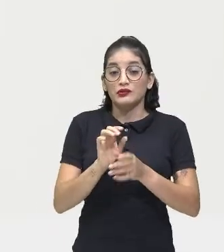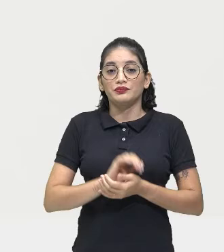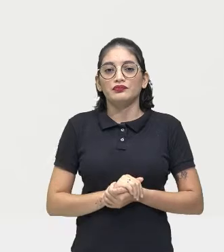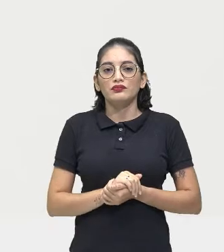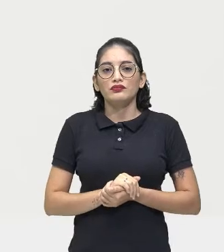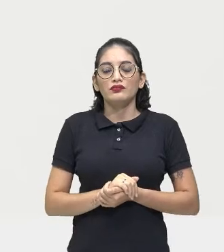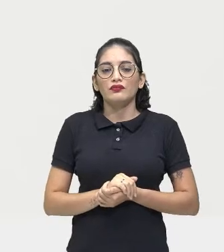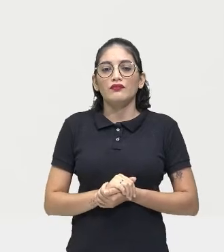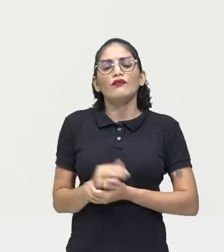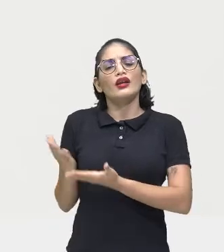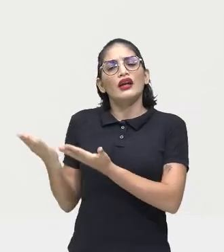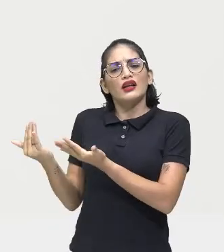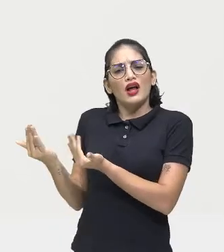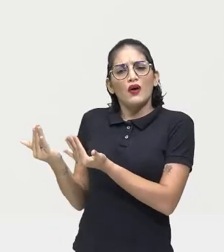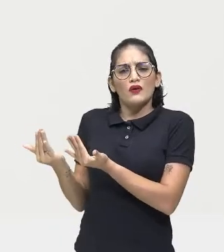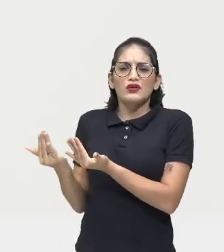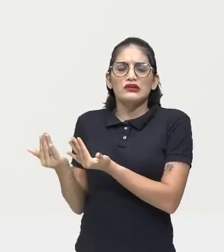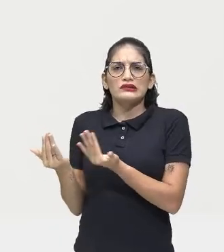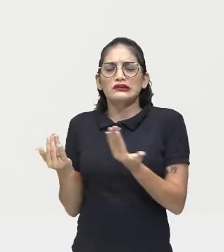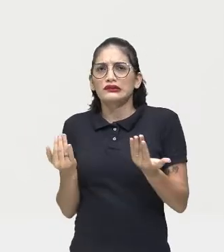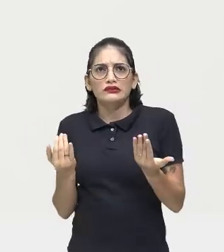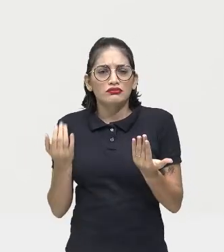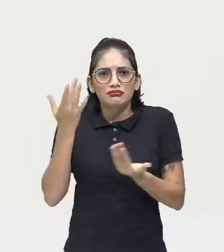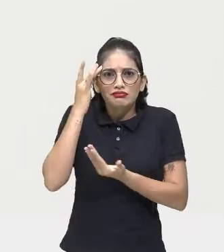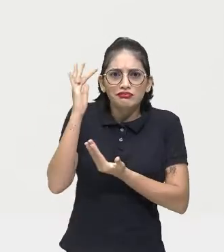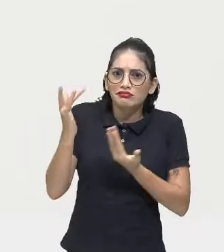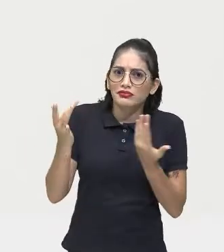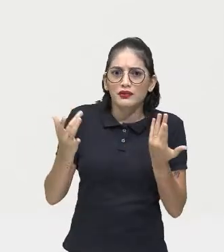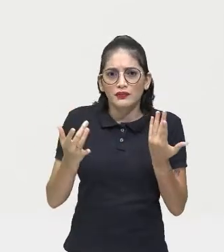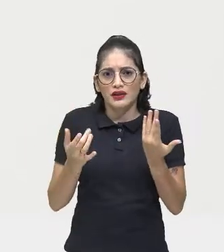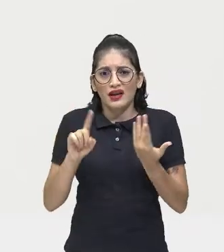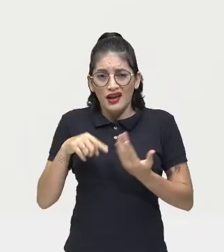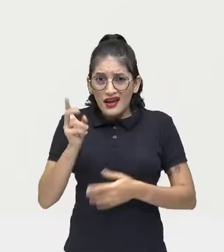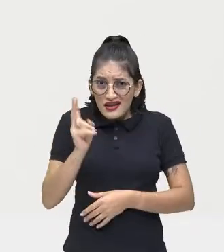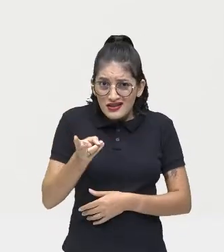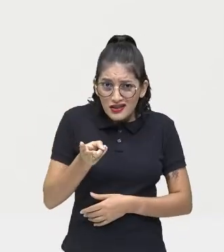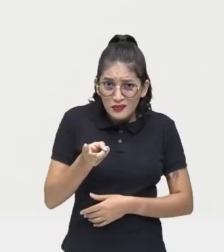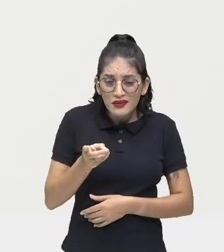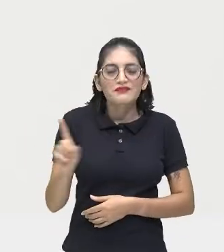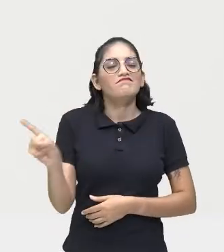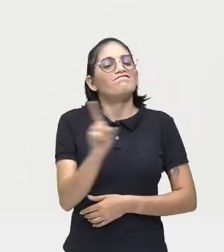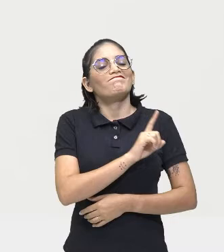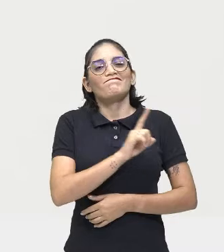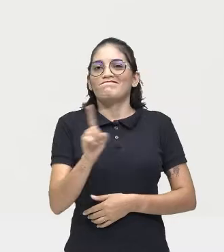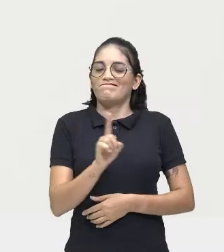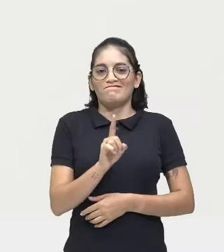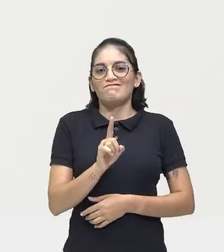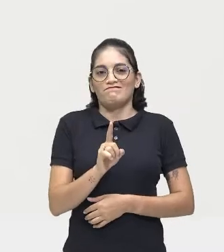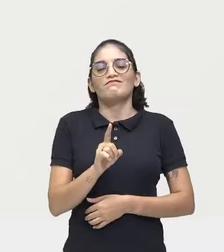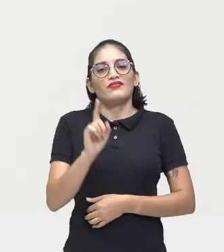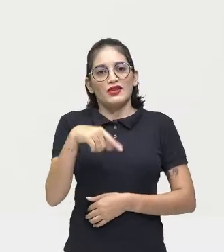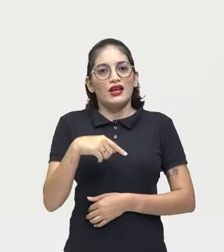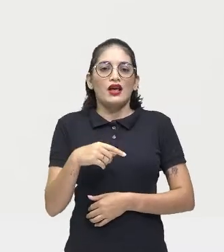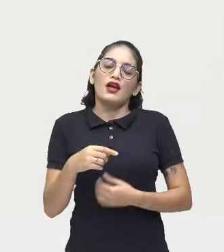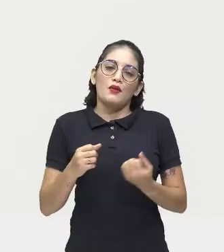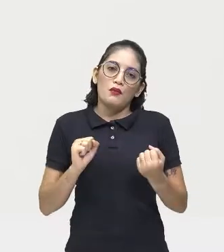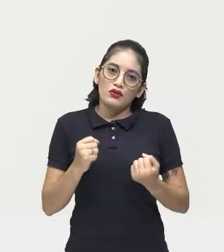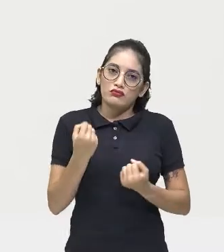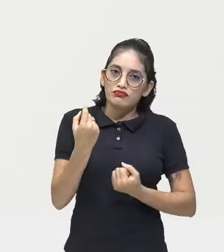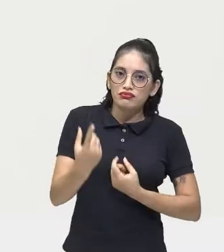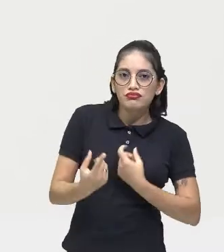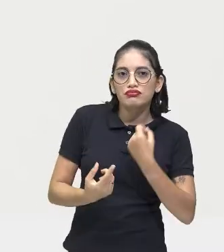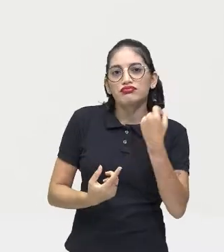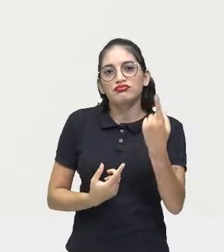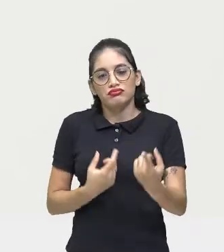A jovem permanecia indecisa. Sempre assim? Não. Observe que é algo contínuo, algo que tem